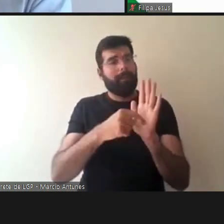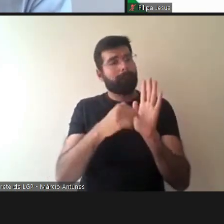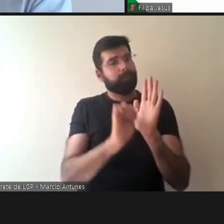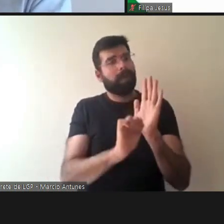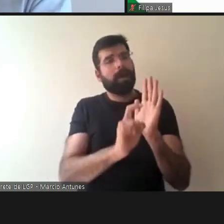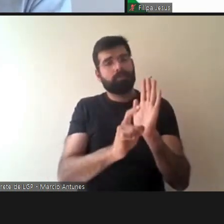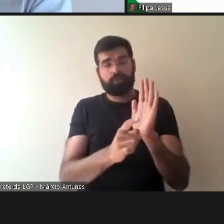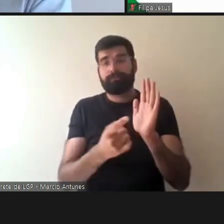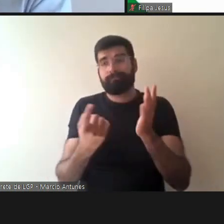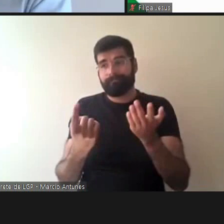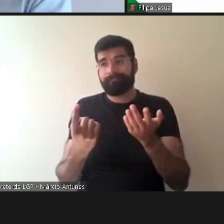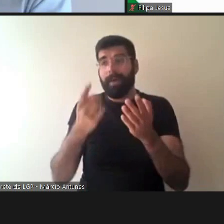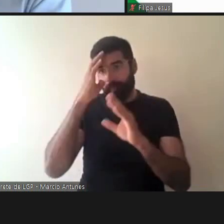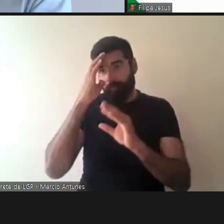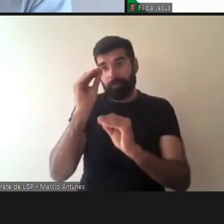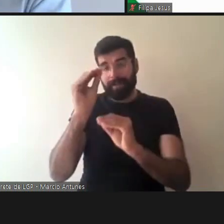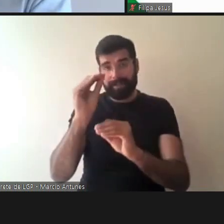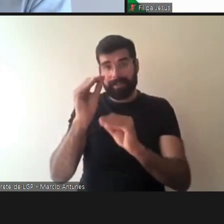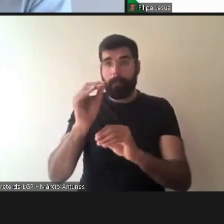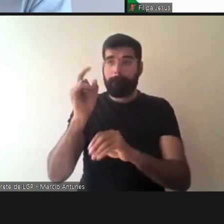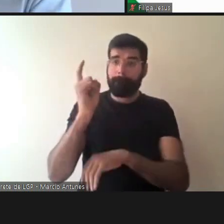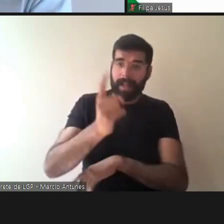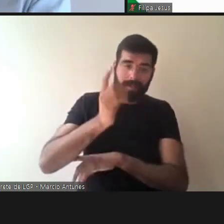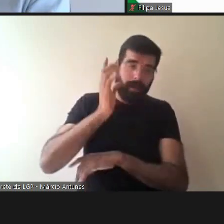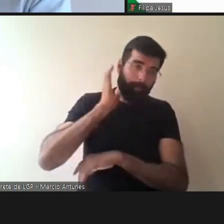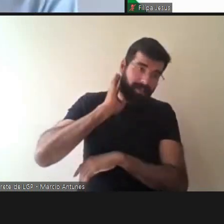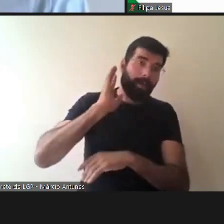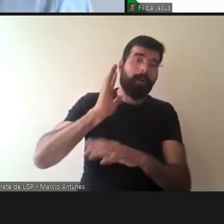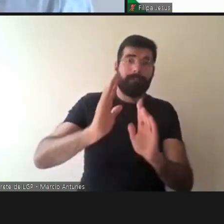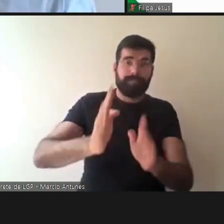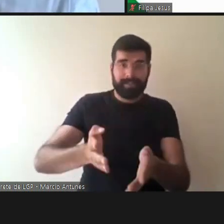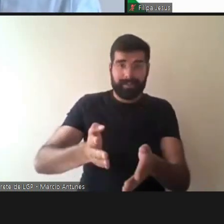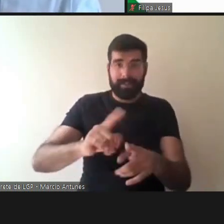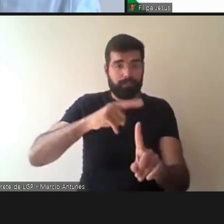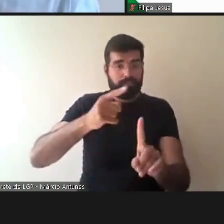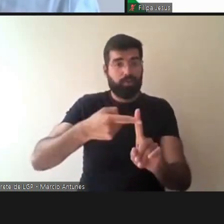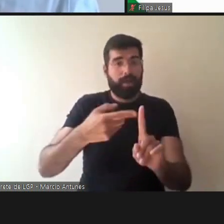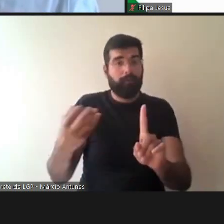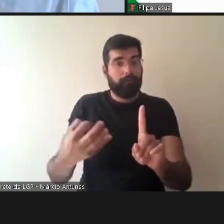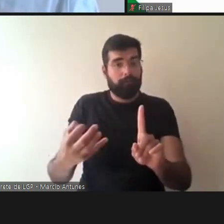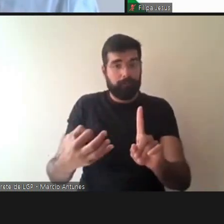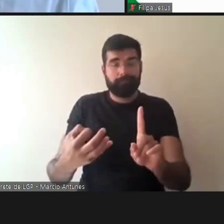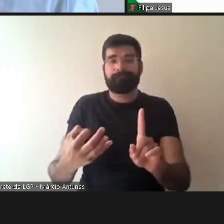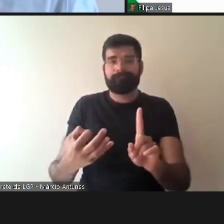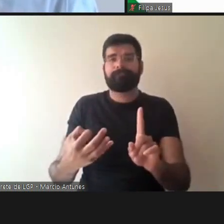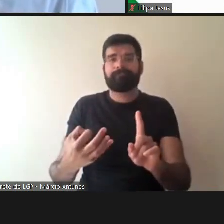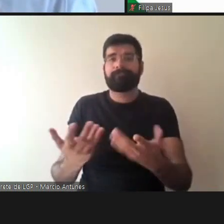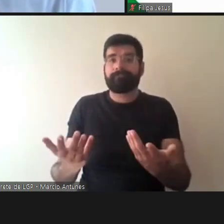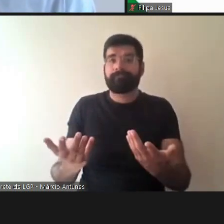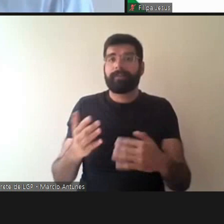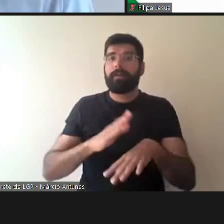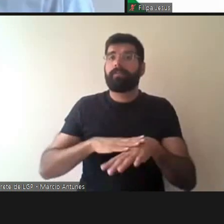mínimo de formação obrigatória anual, e por circunstâncias